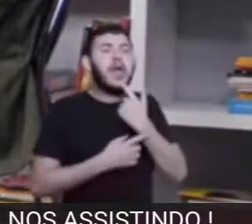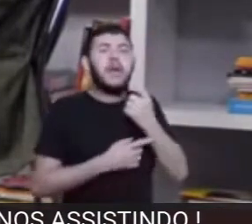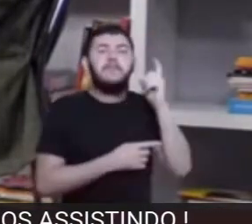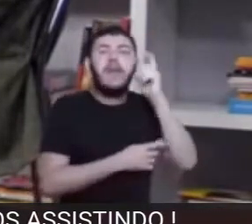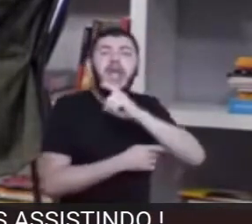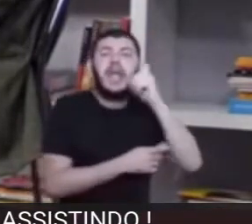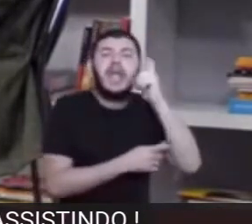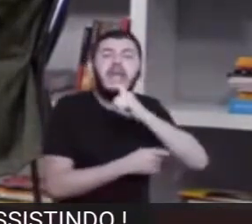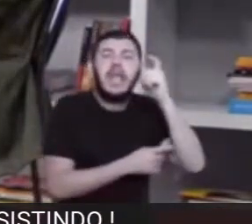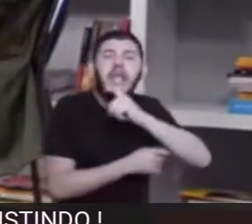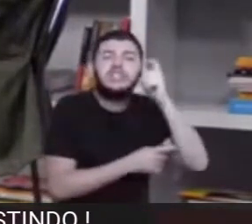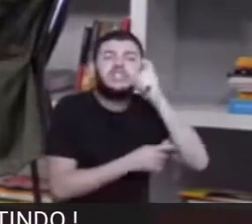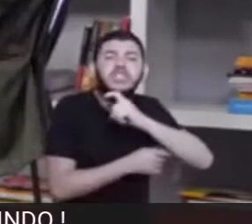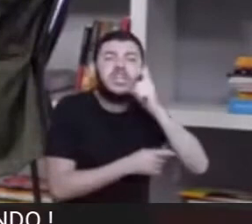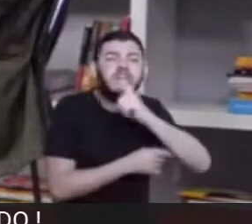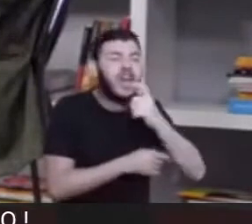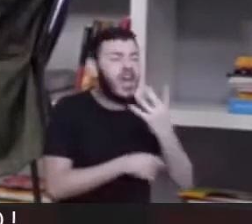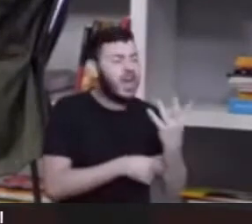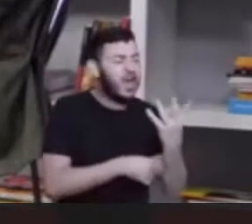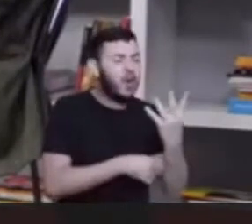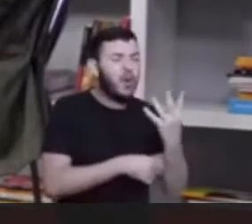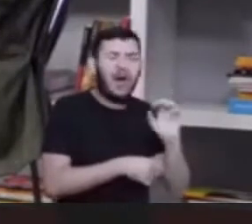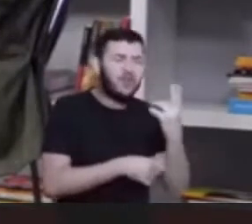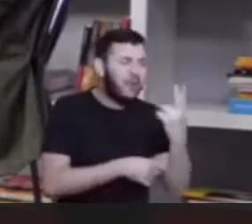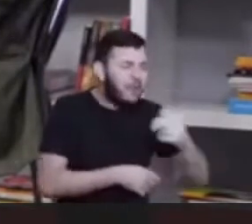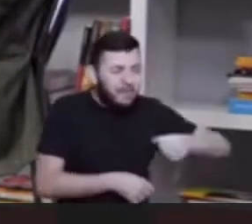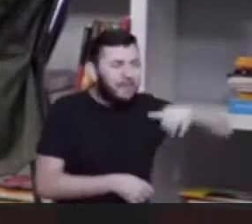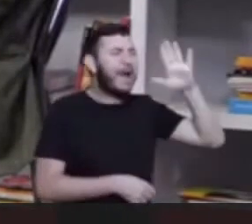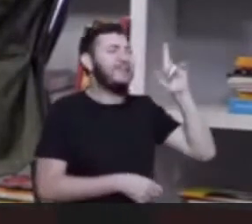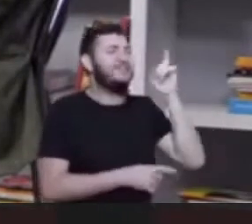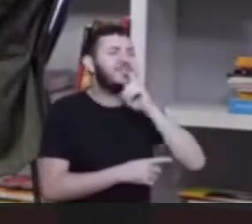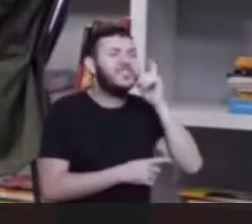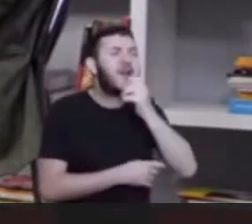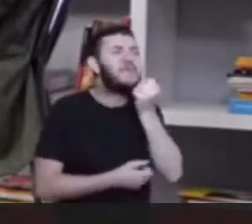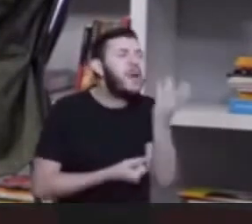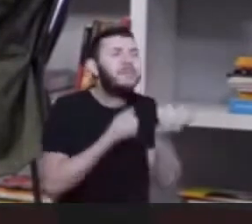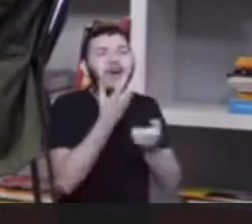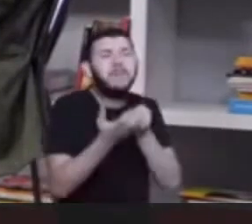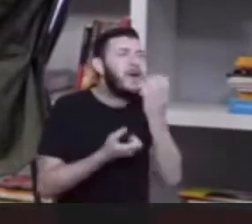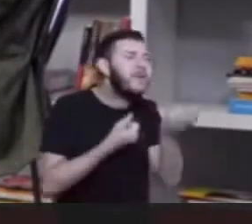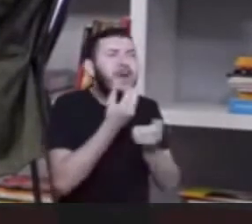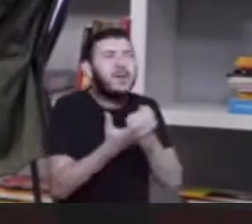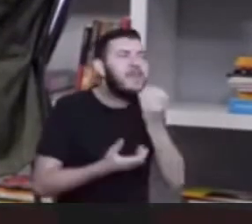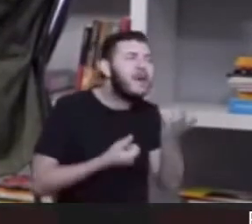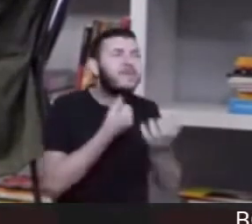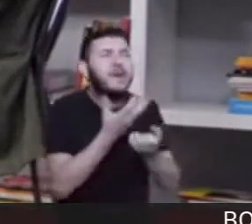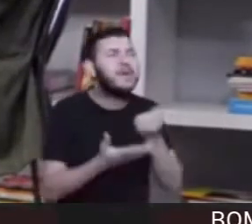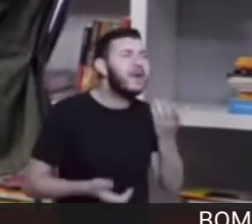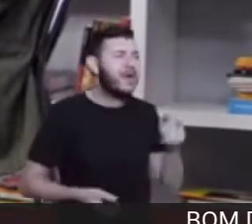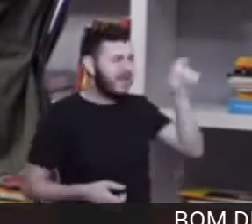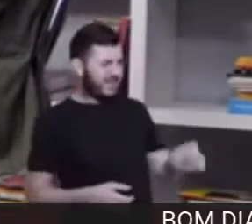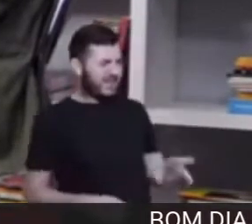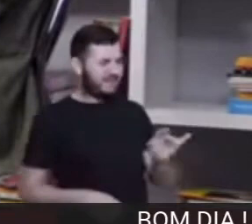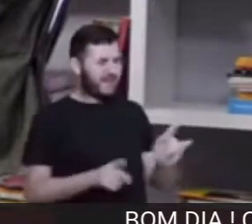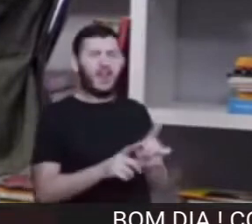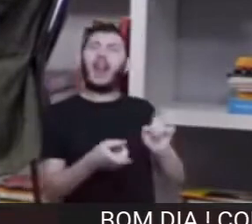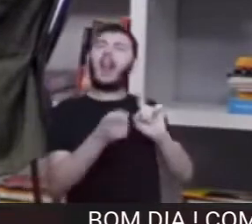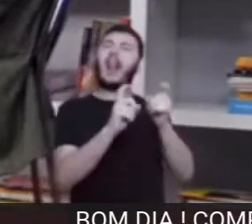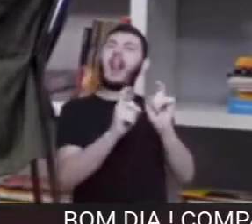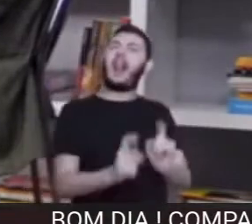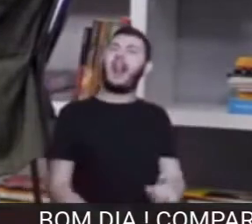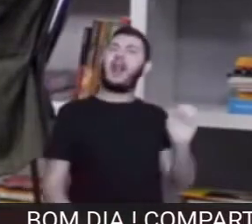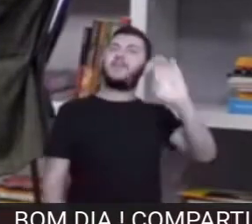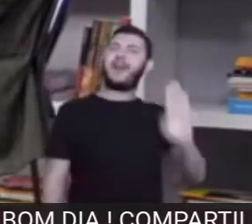Ou seja, então, não é possível que a gente possa continuar convivendo com um cidadão dentro governando o Brasil. Presidente. Então, eu